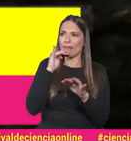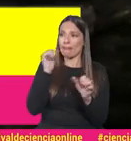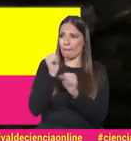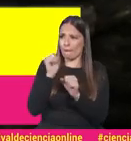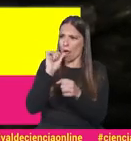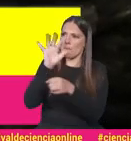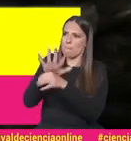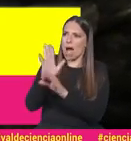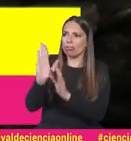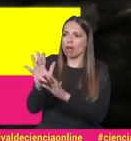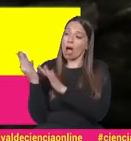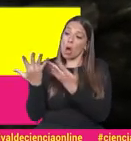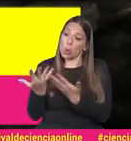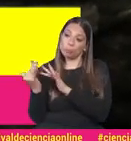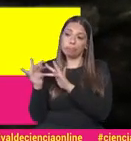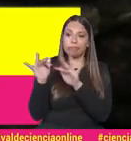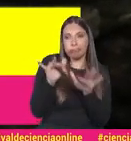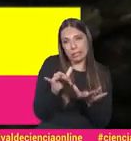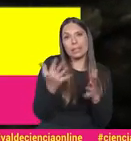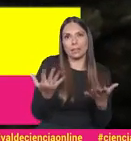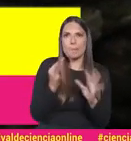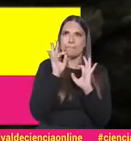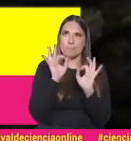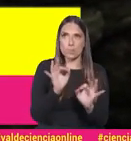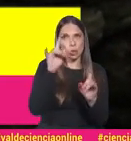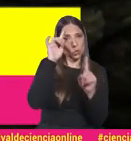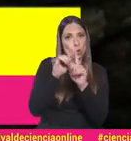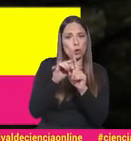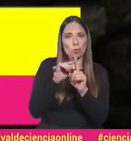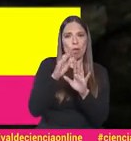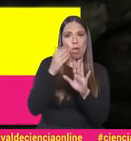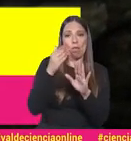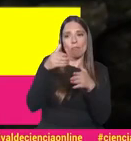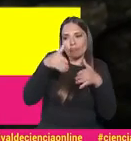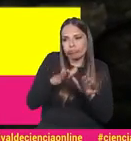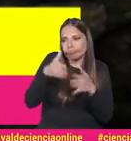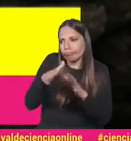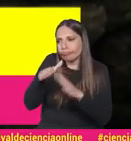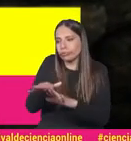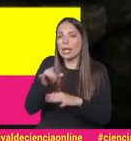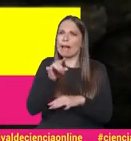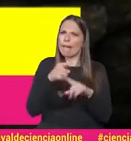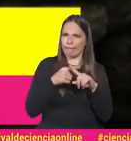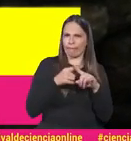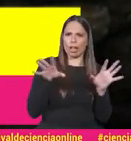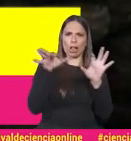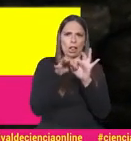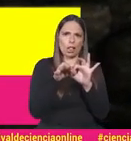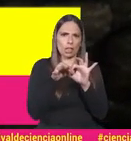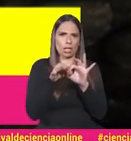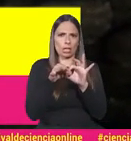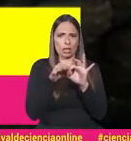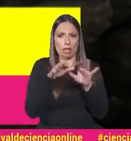mar. Chegaram agora, estão prontos para se produzirem. O que é interessante aqui em relação